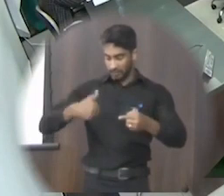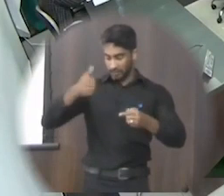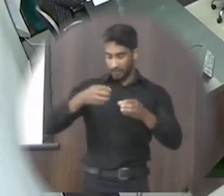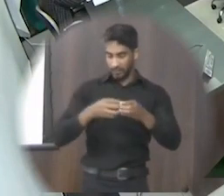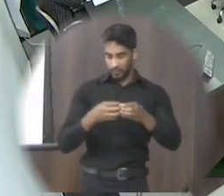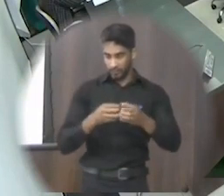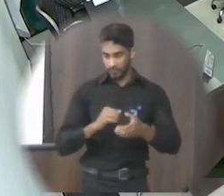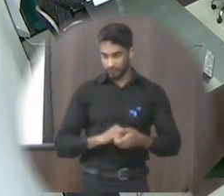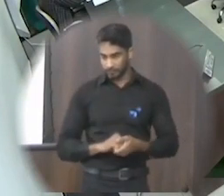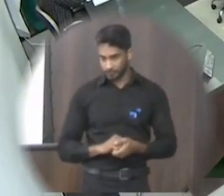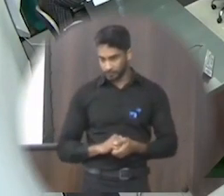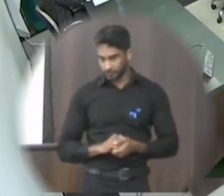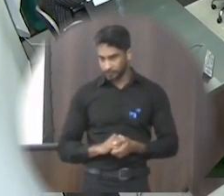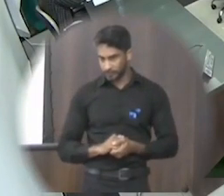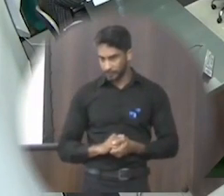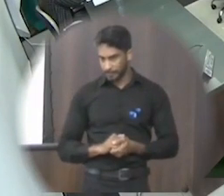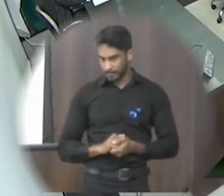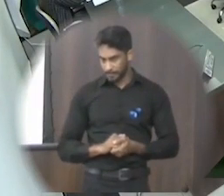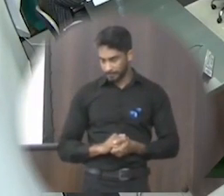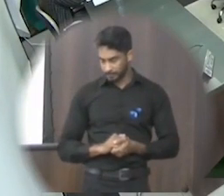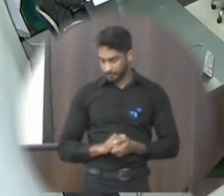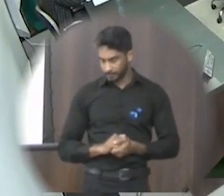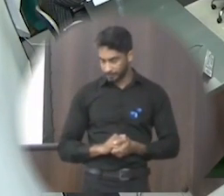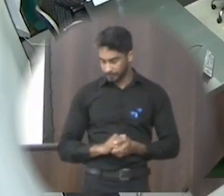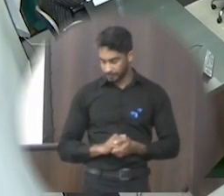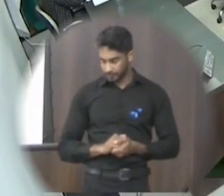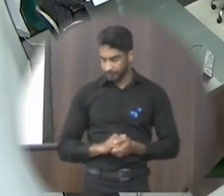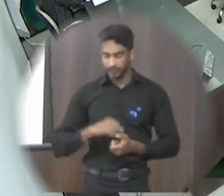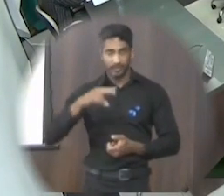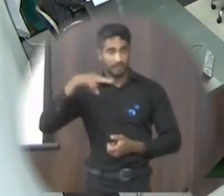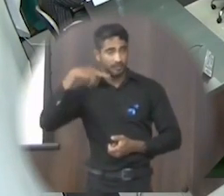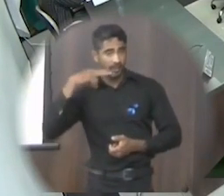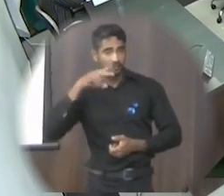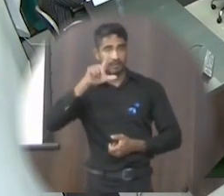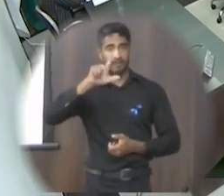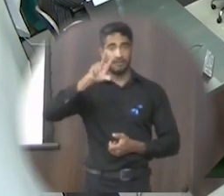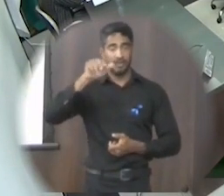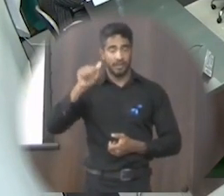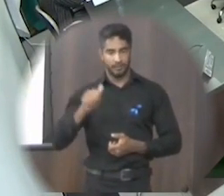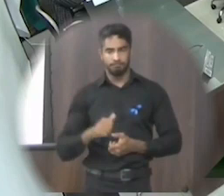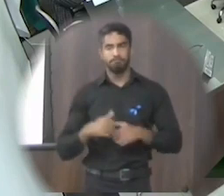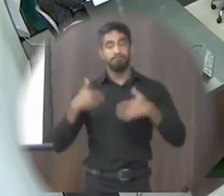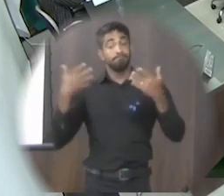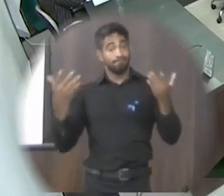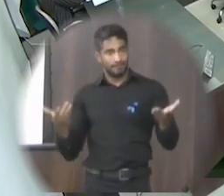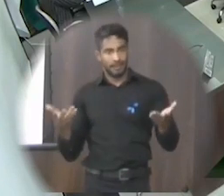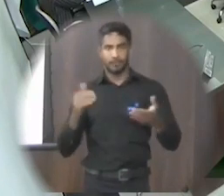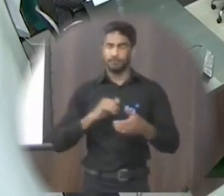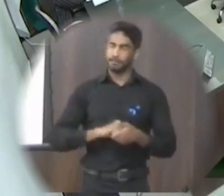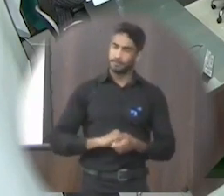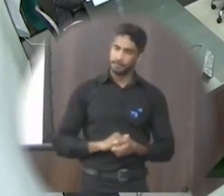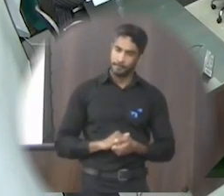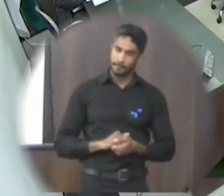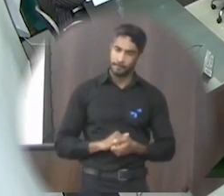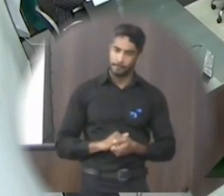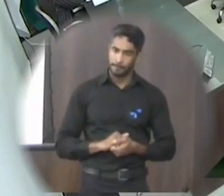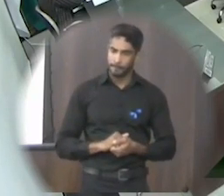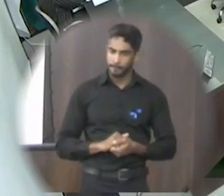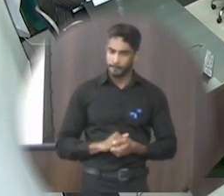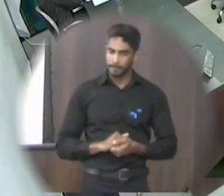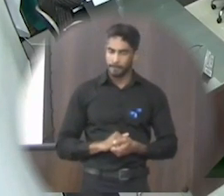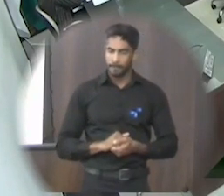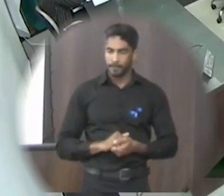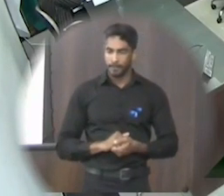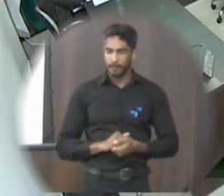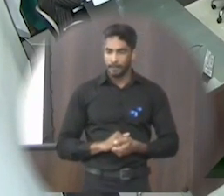turno. Pela ordem, presidente. Vereador Valdeir, tens a palavra. O senhor presidente, eu dei entrada há alguns dias já